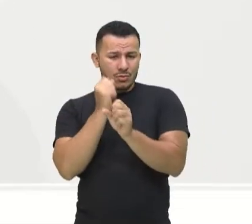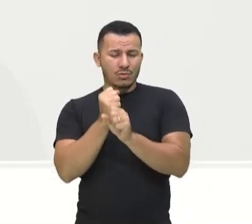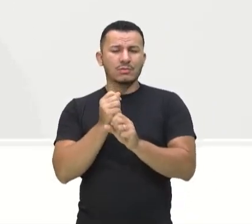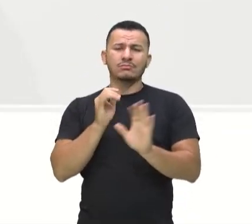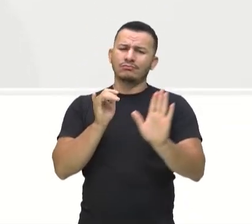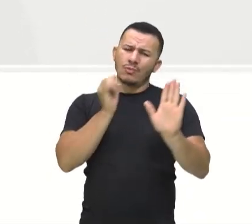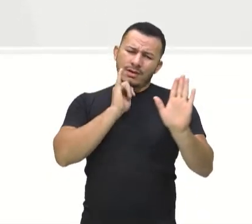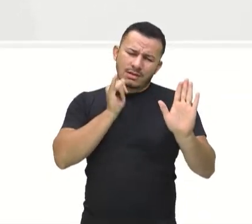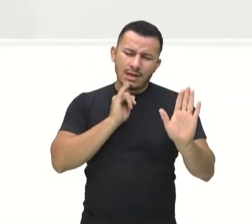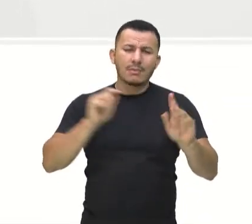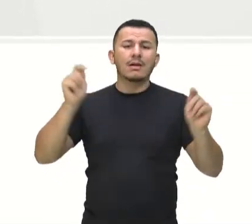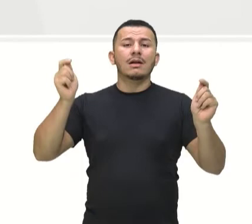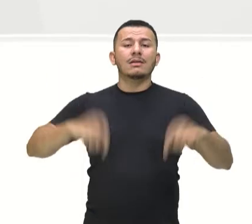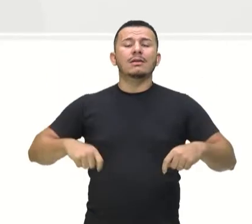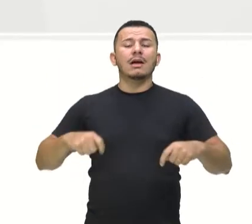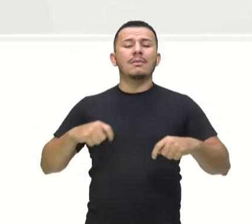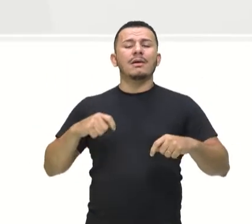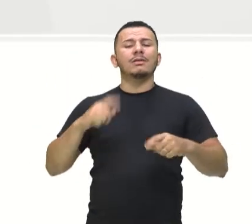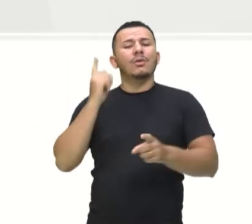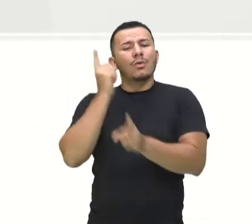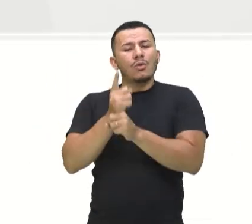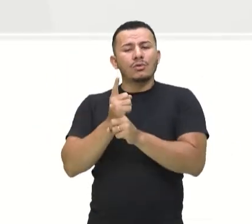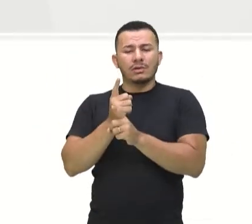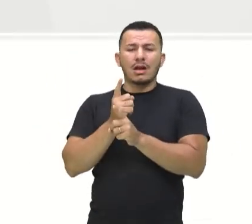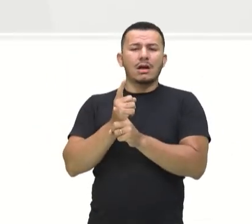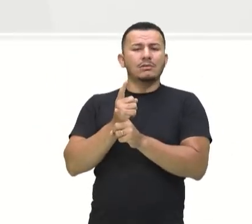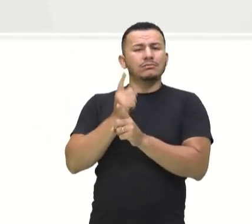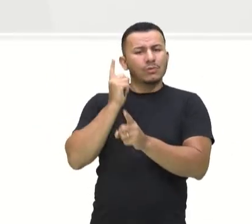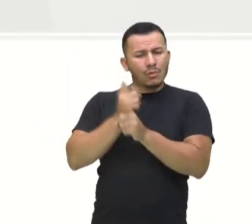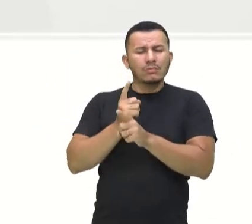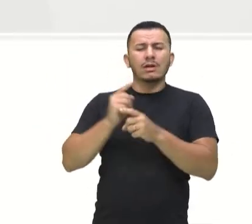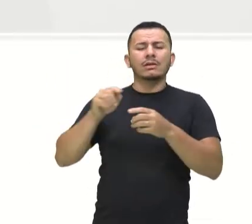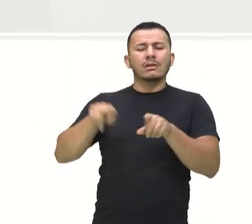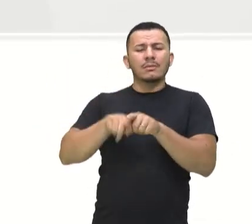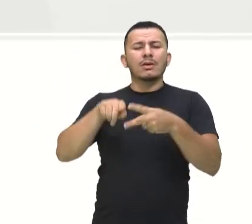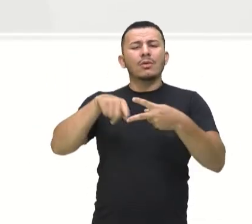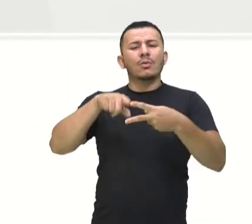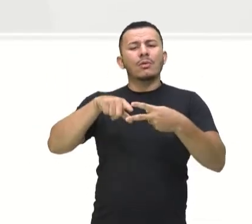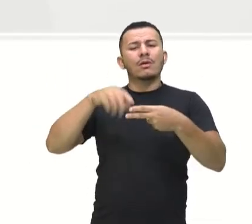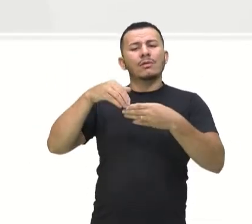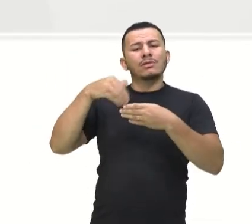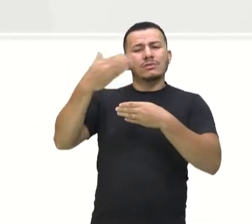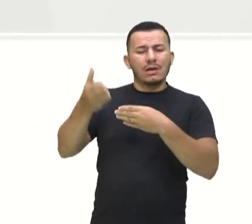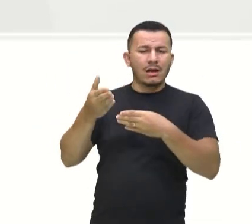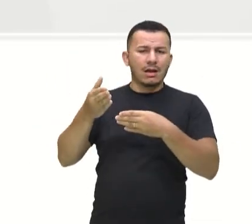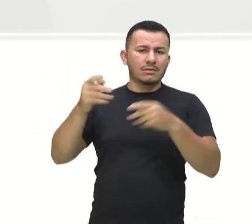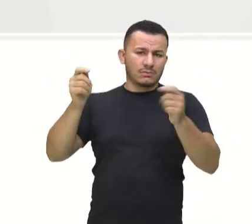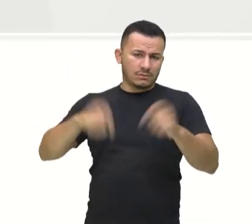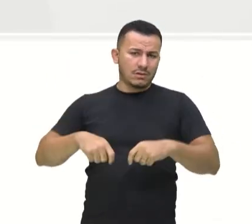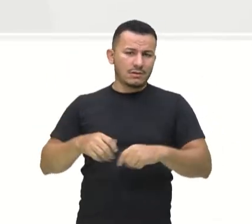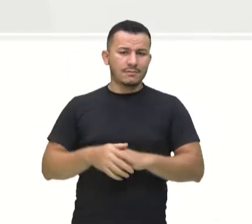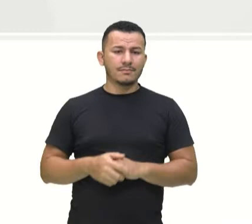poderia também determinar a soma dos ângulos externos de um hexágono, não poderia? Com certeza. Vou chamar de soma de S, tá bom, dessa